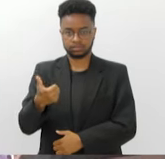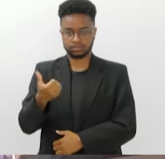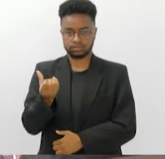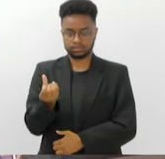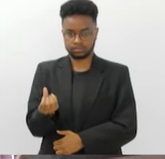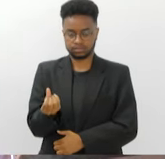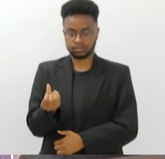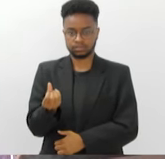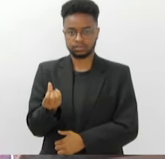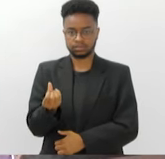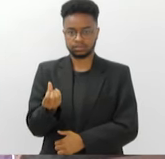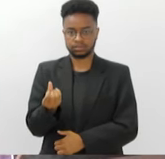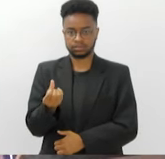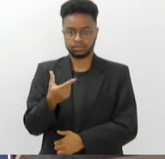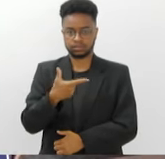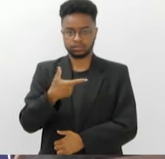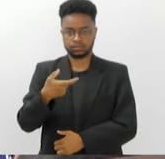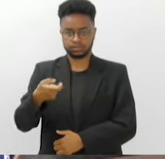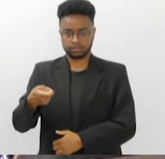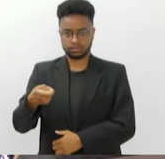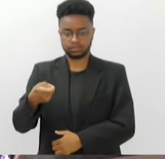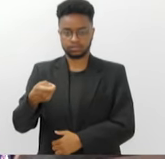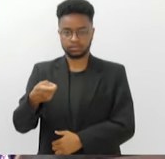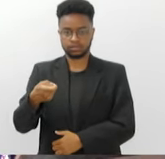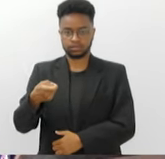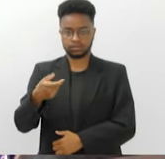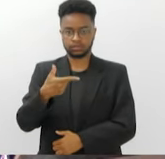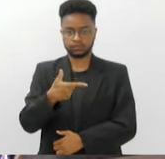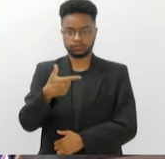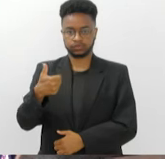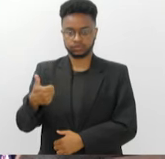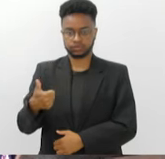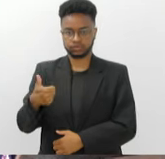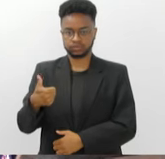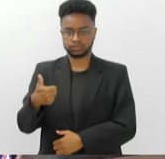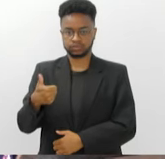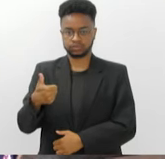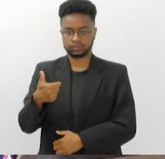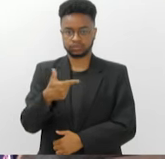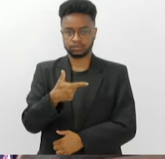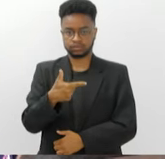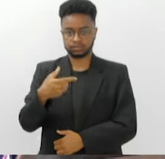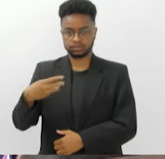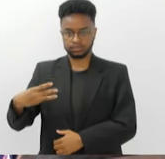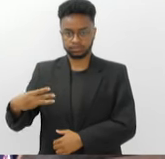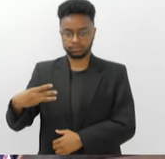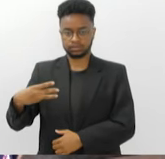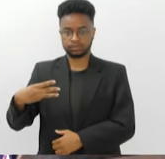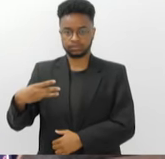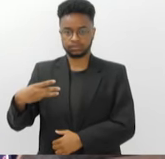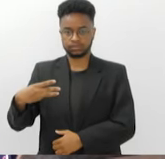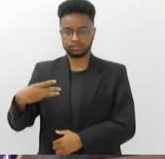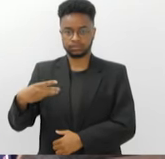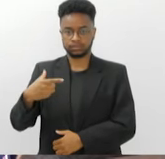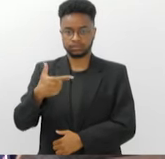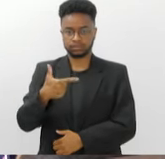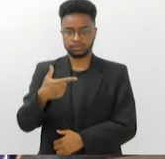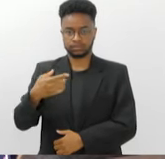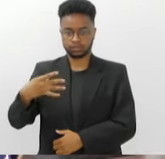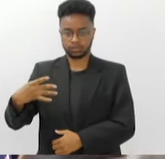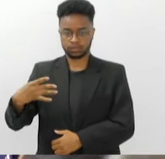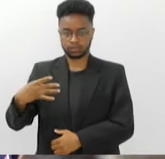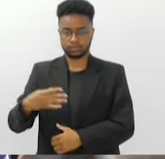16, 20, 21, 23, e